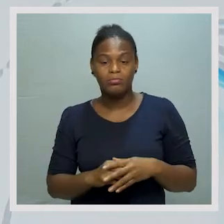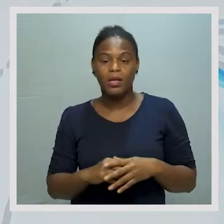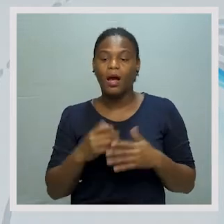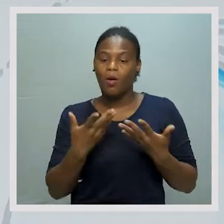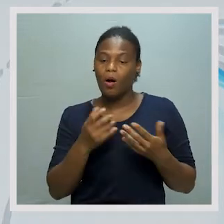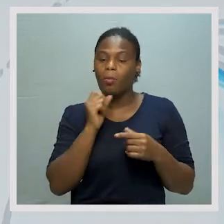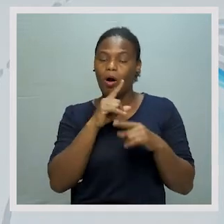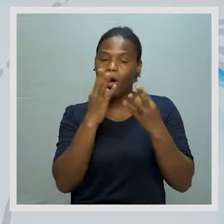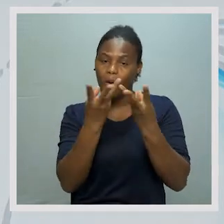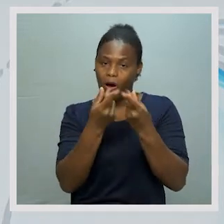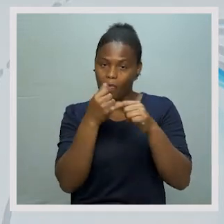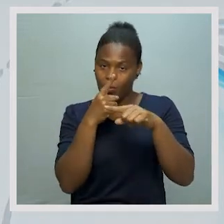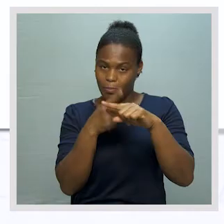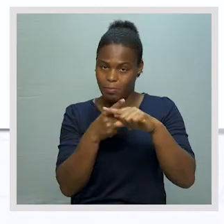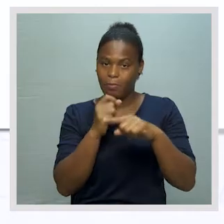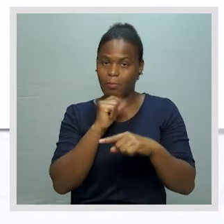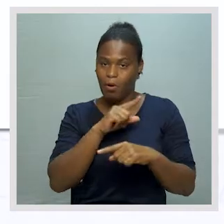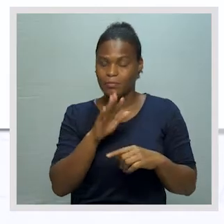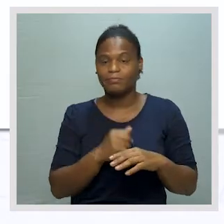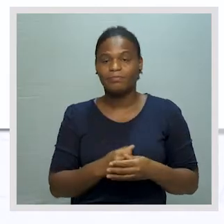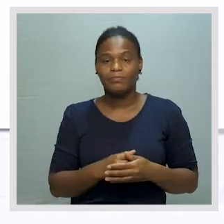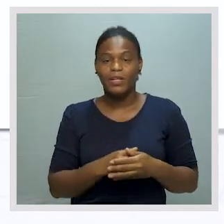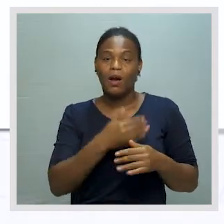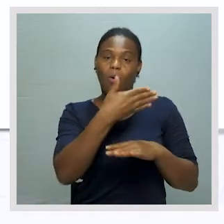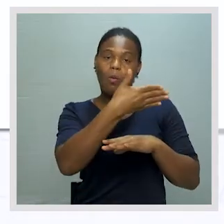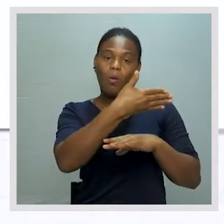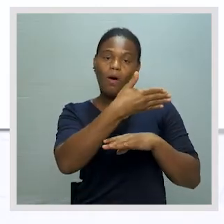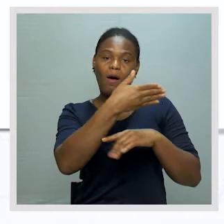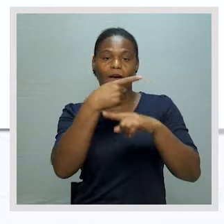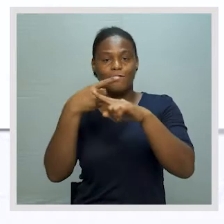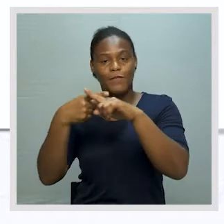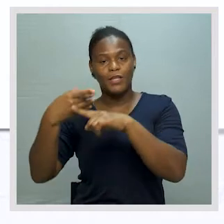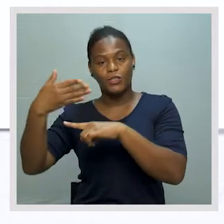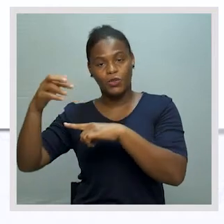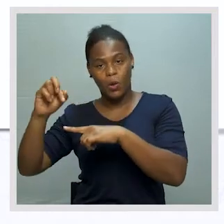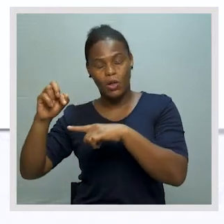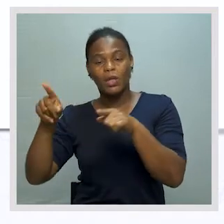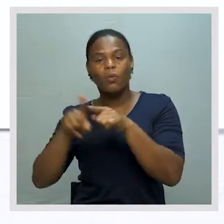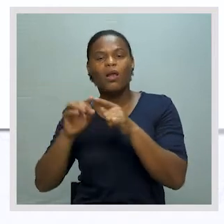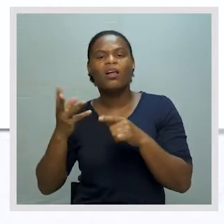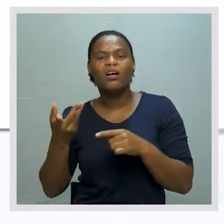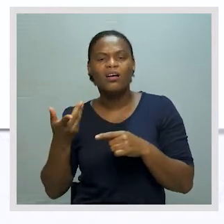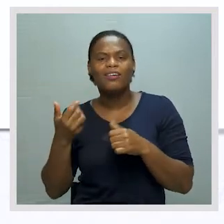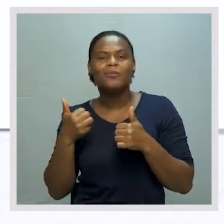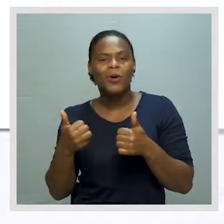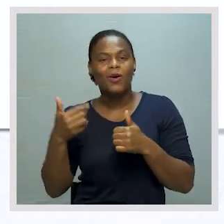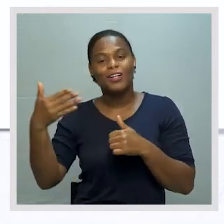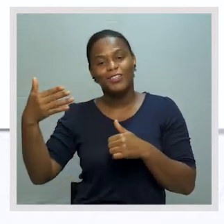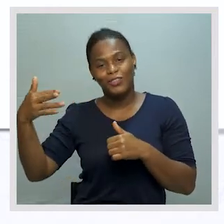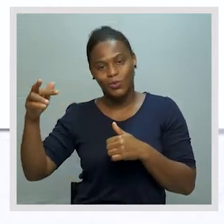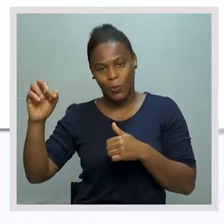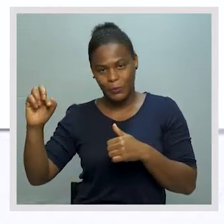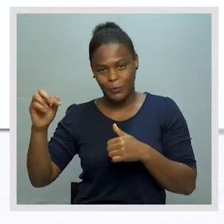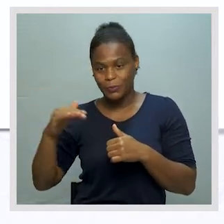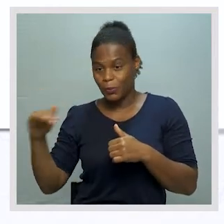podes efetuar a multiplicação. 1 vezes 18 igual a isso,